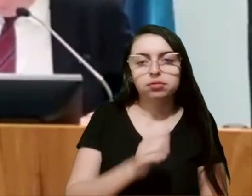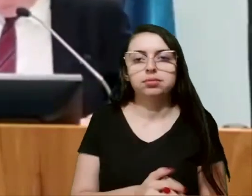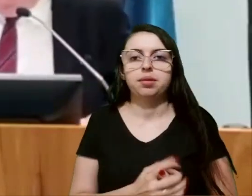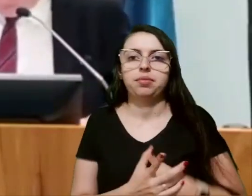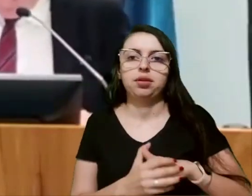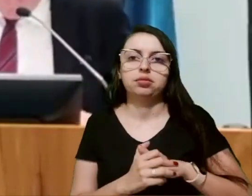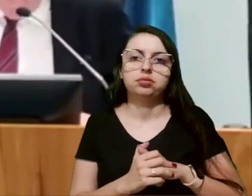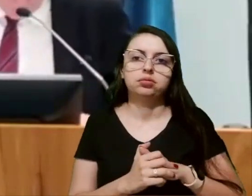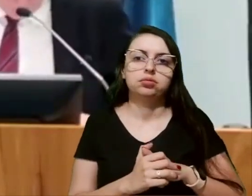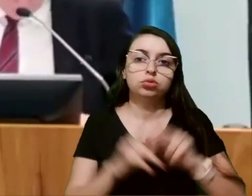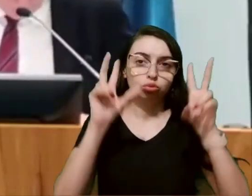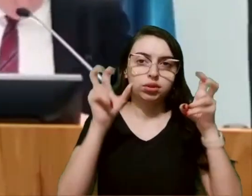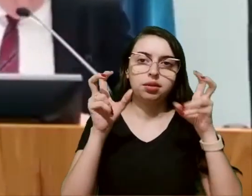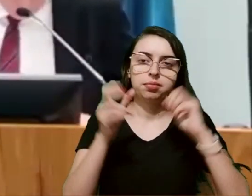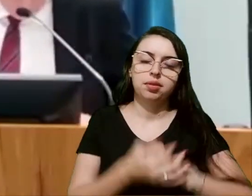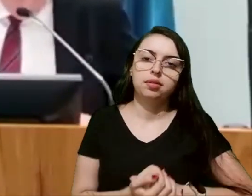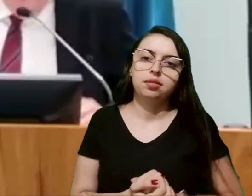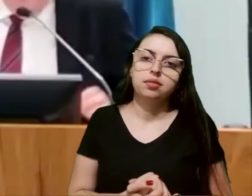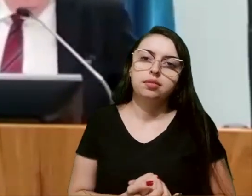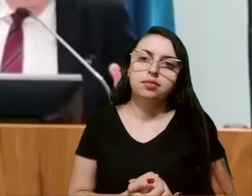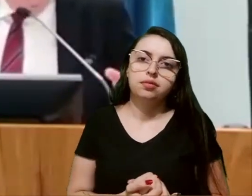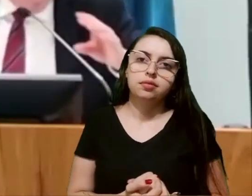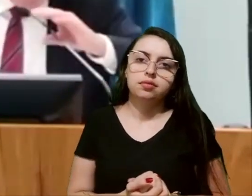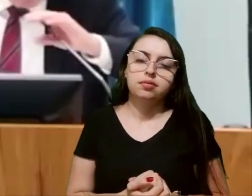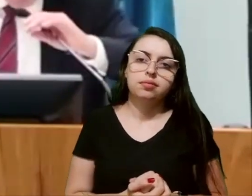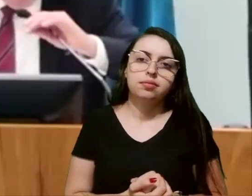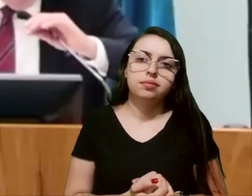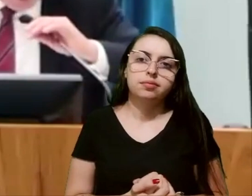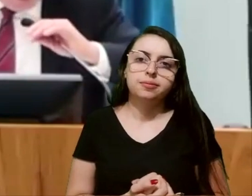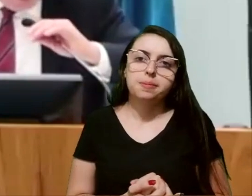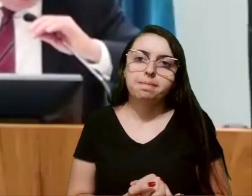o aprofundamento do tema.